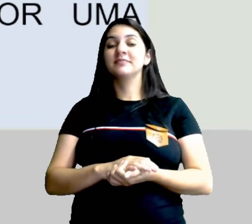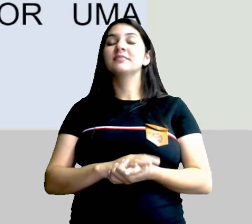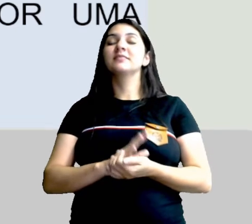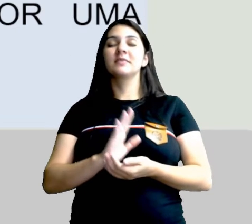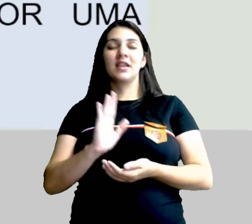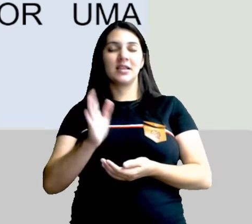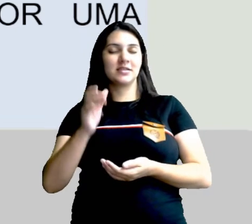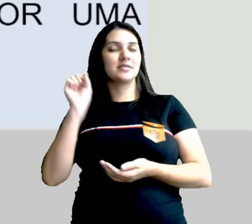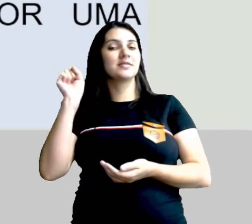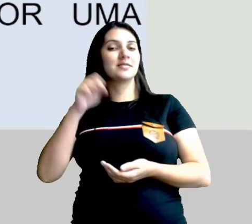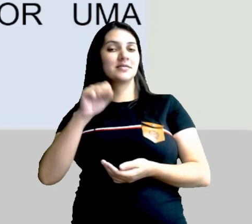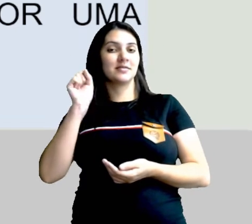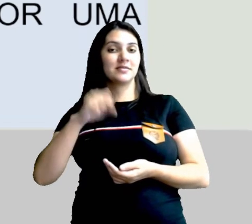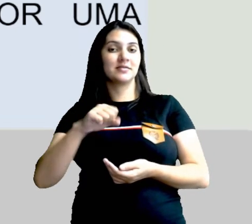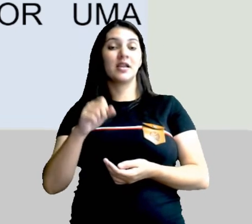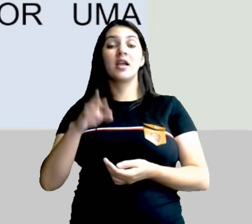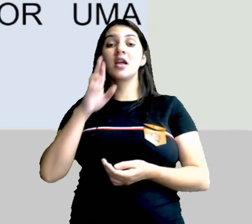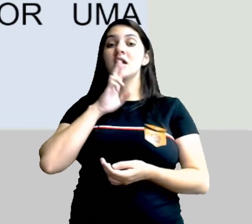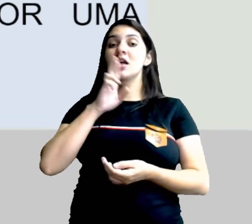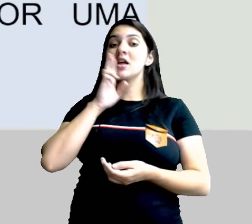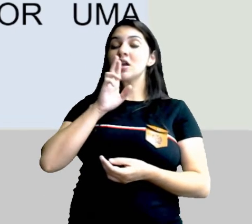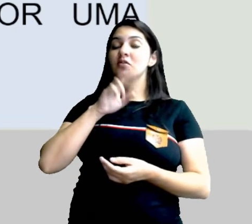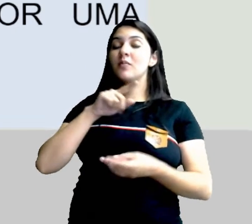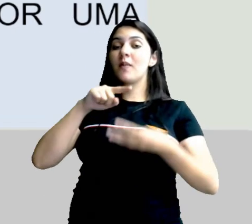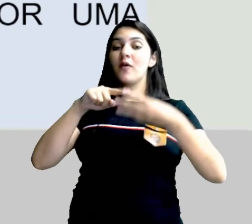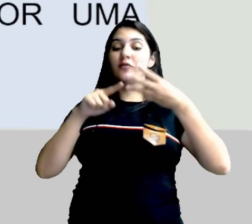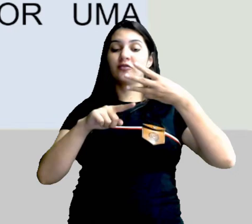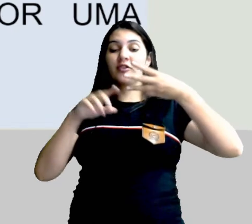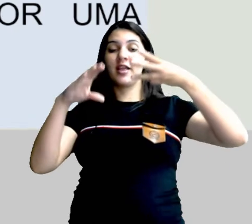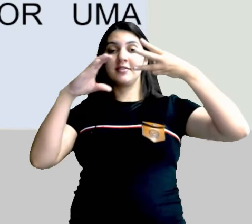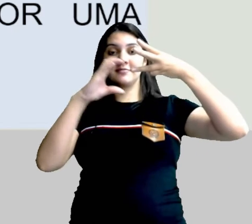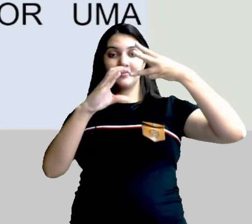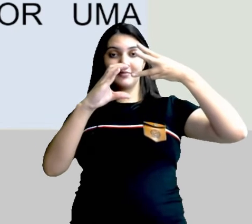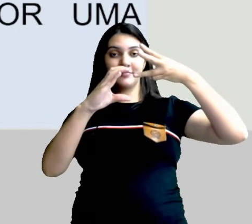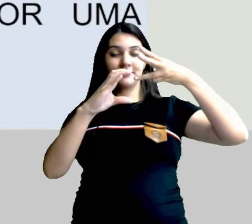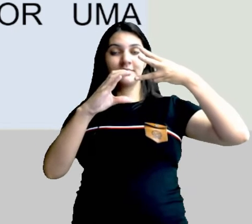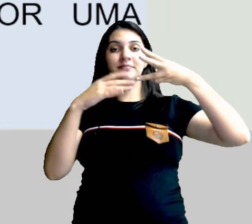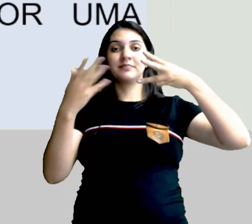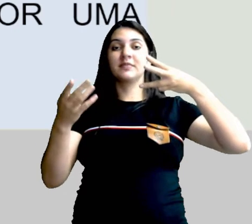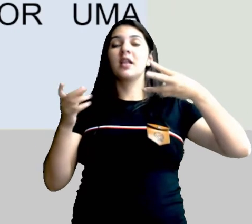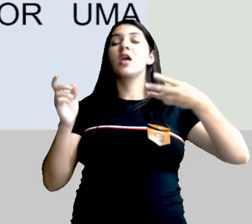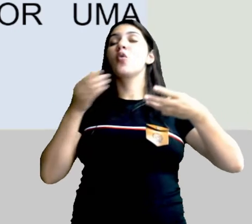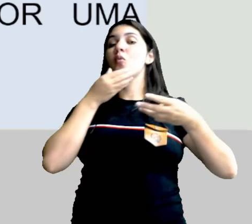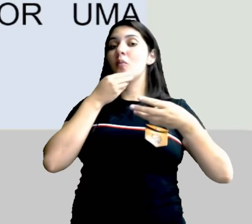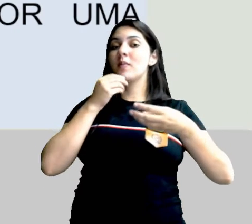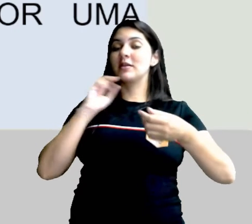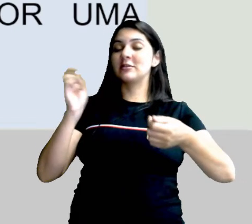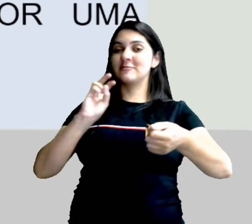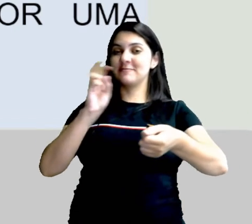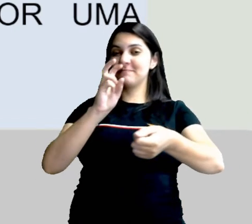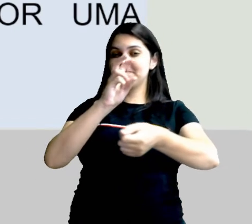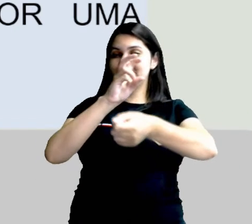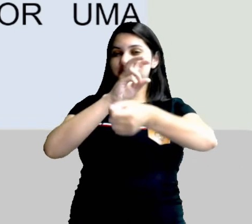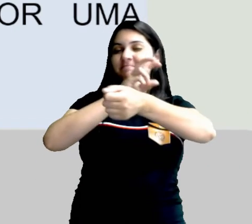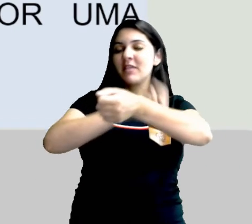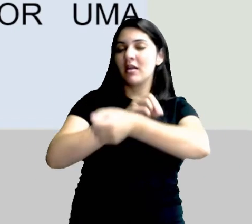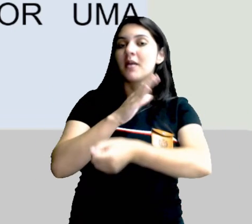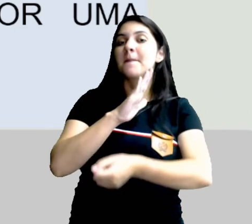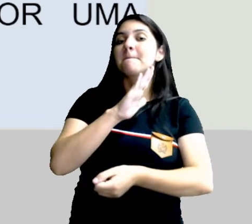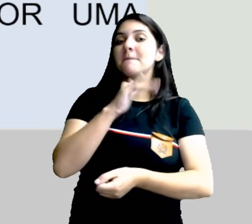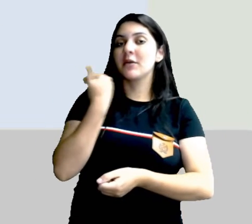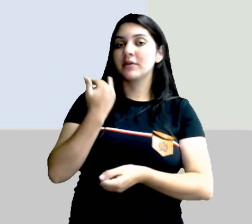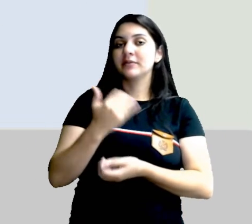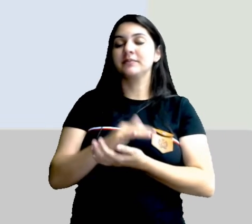três. Isso mesmo. A resposta é a letra C. Ele foi picado por uma serpente e